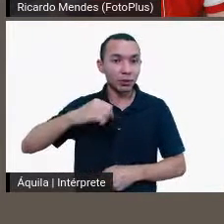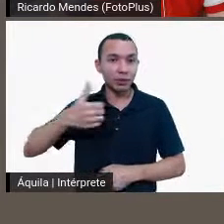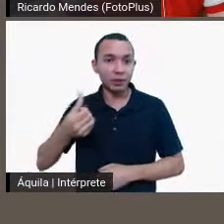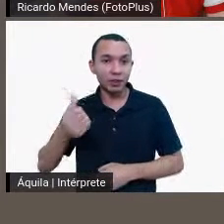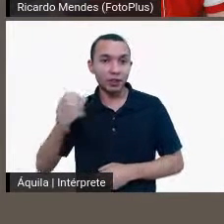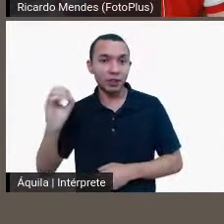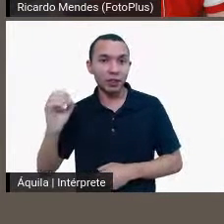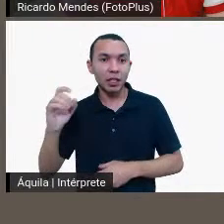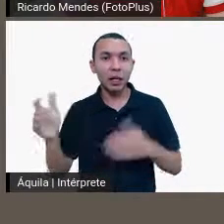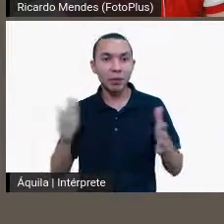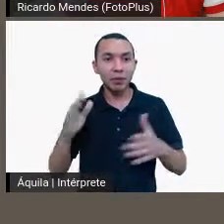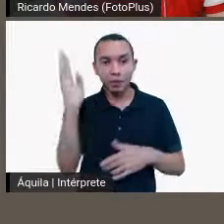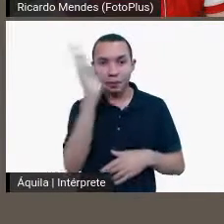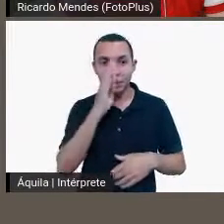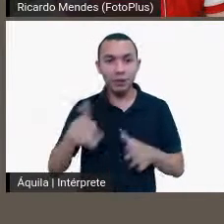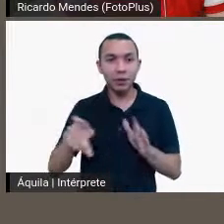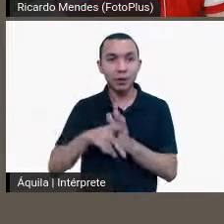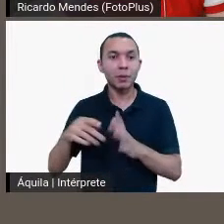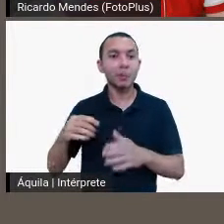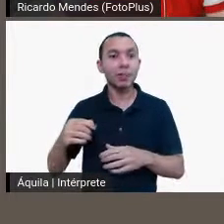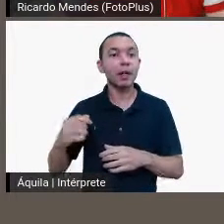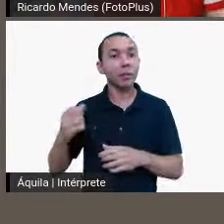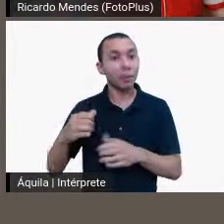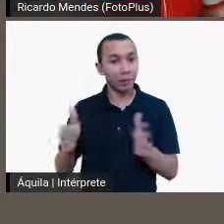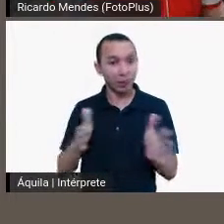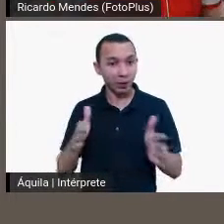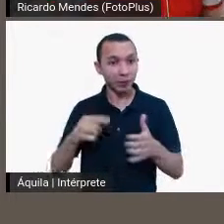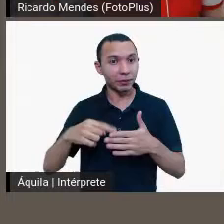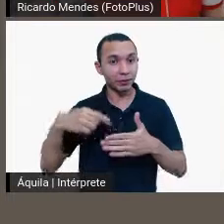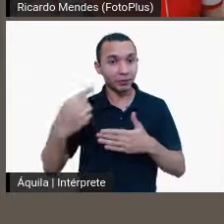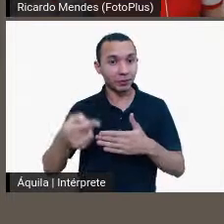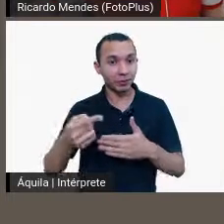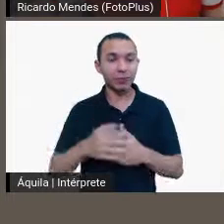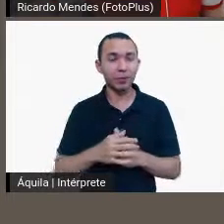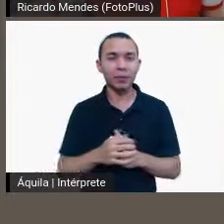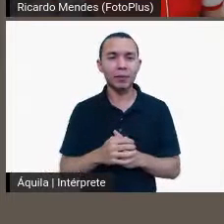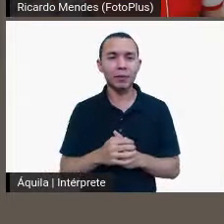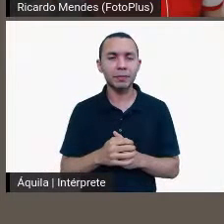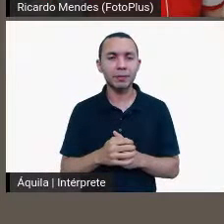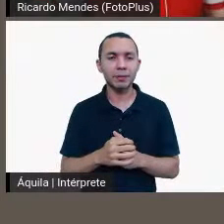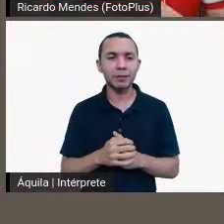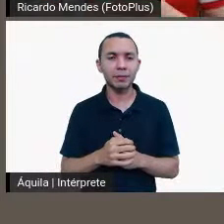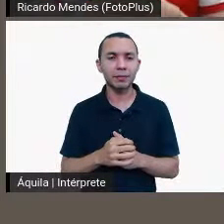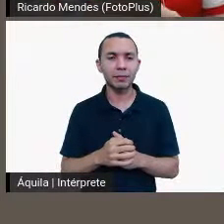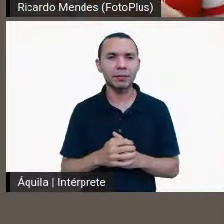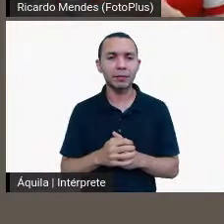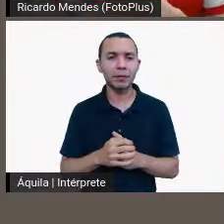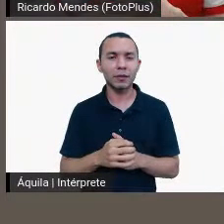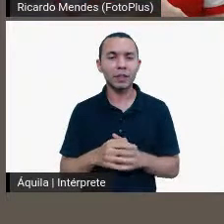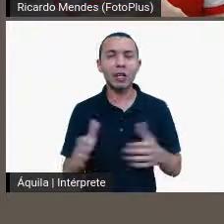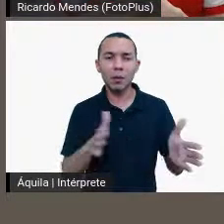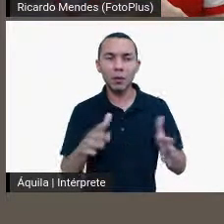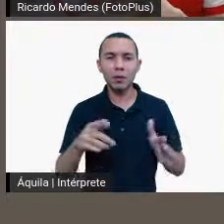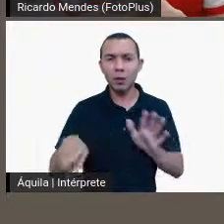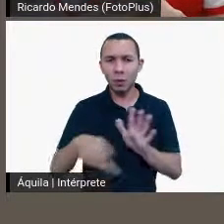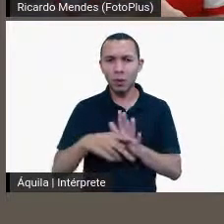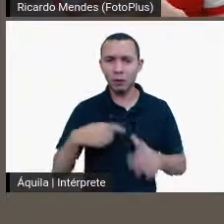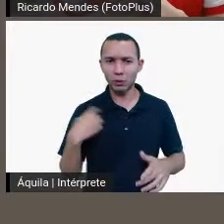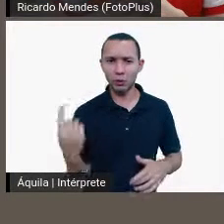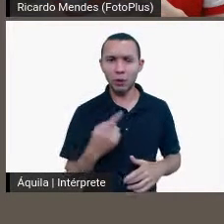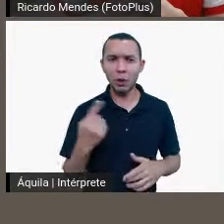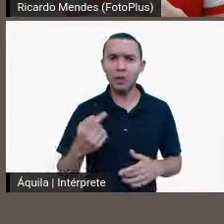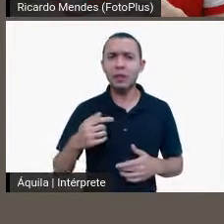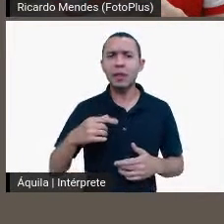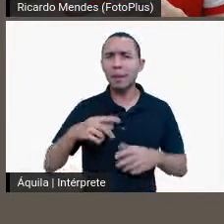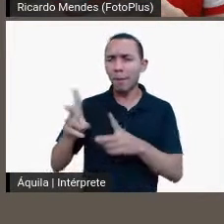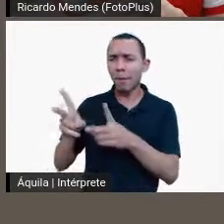panorama brasileiro na década seguinte. A extensão desse fenômeno de longa duração entre nós é sinal claro